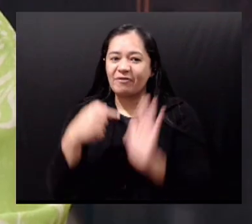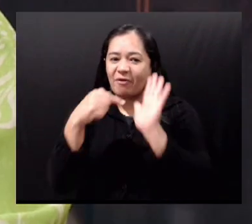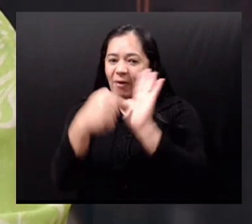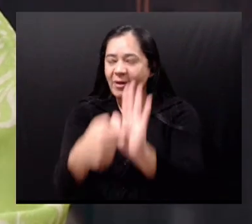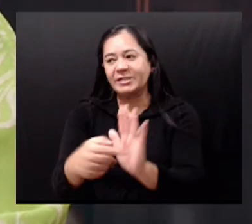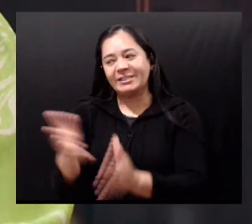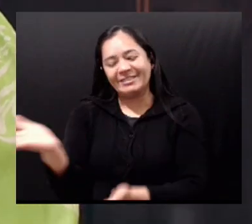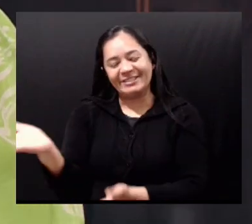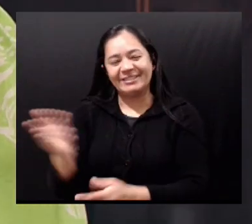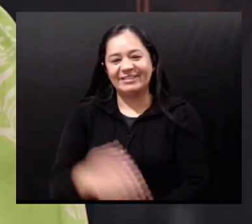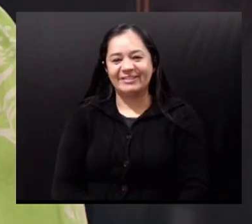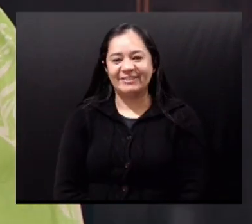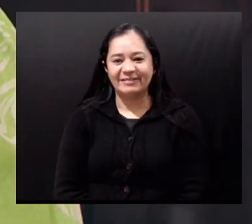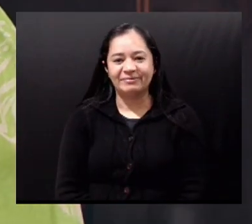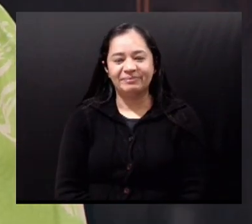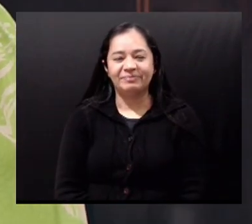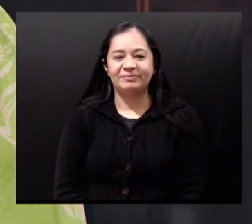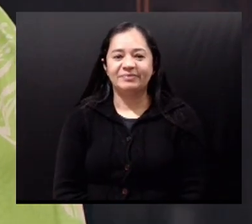legal, Sim, né? sim,